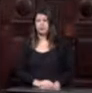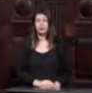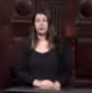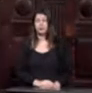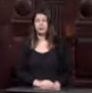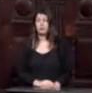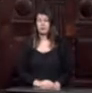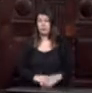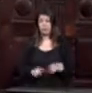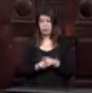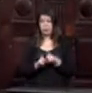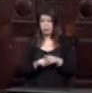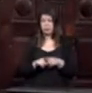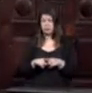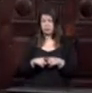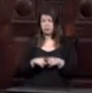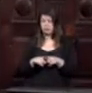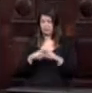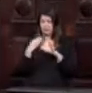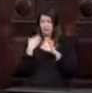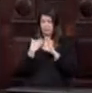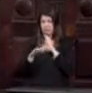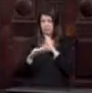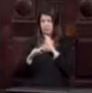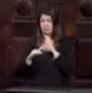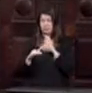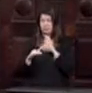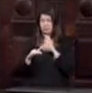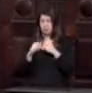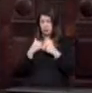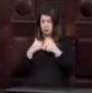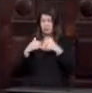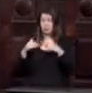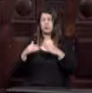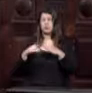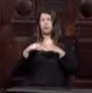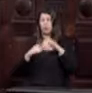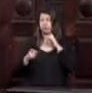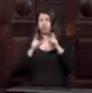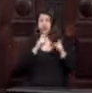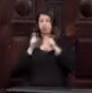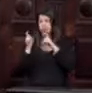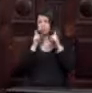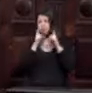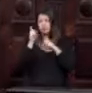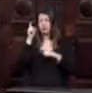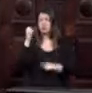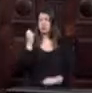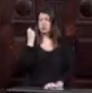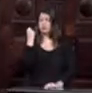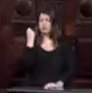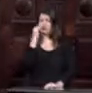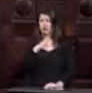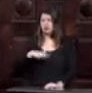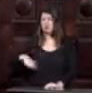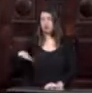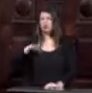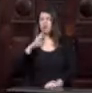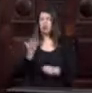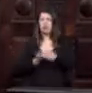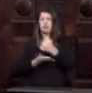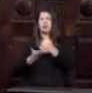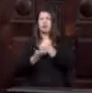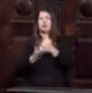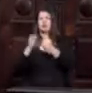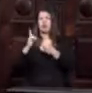Quando a mensagem, deputado Osório, começou a ser debatida entre os poderes, a base era